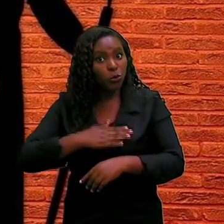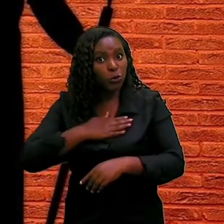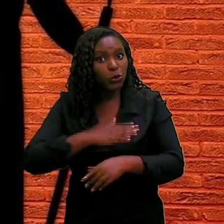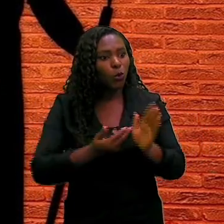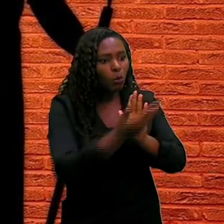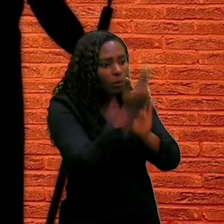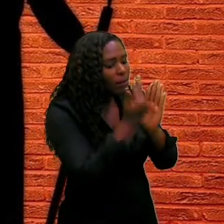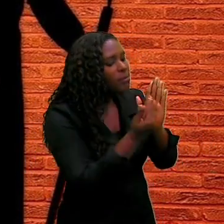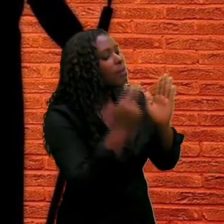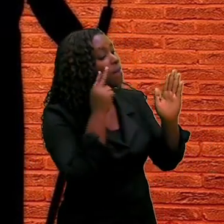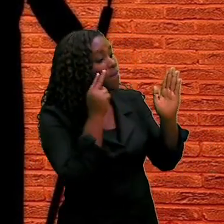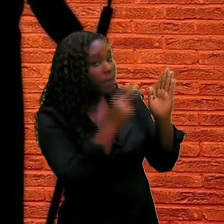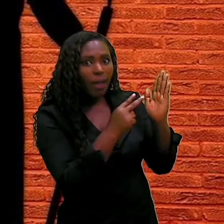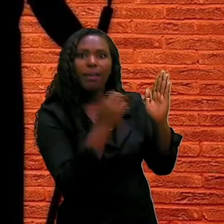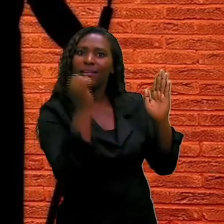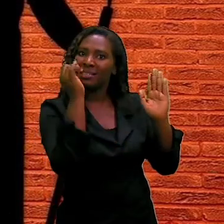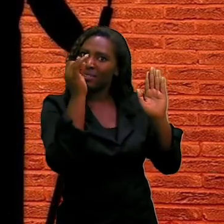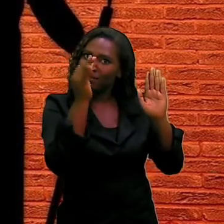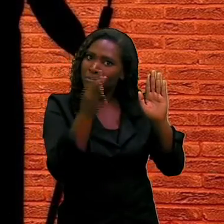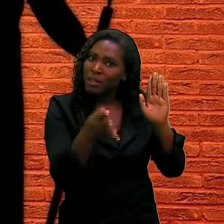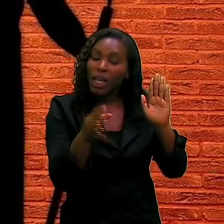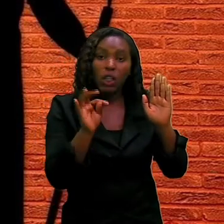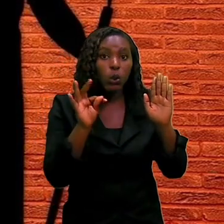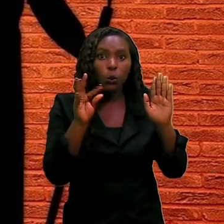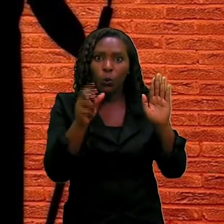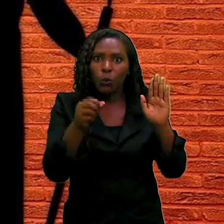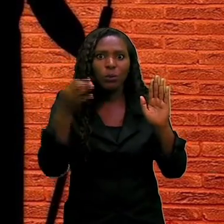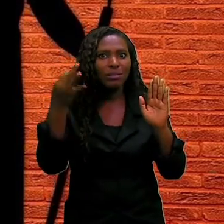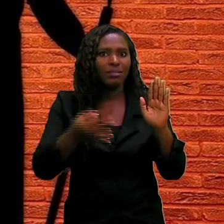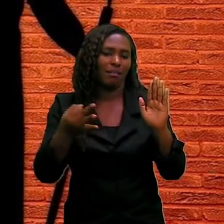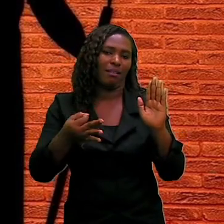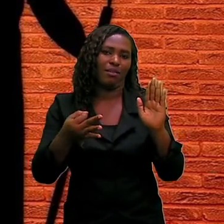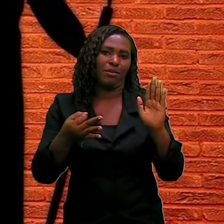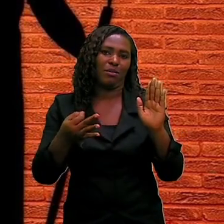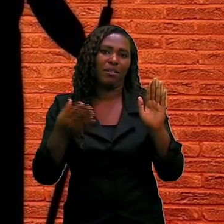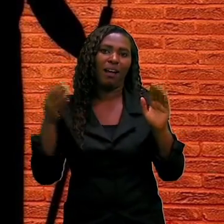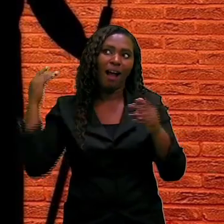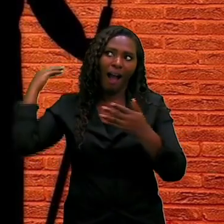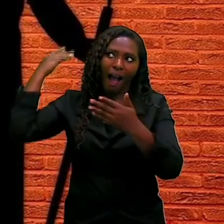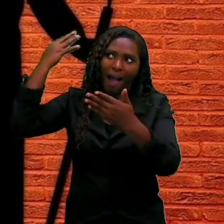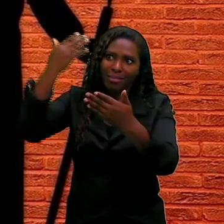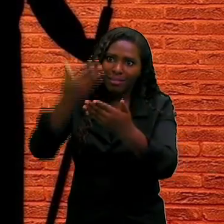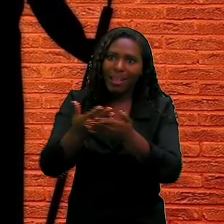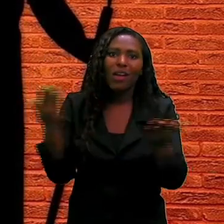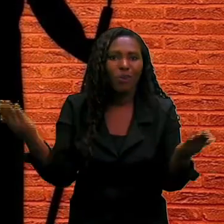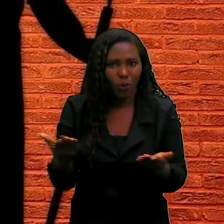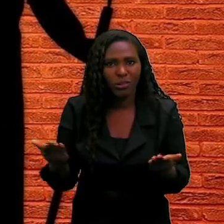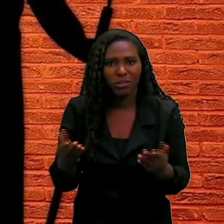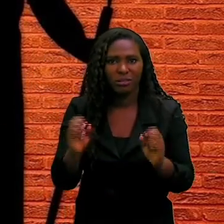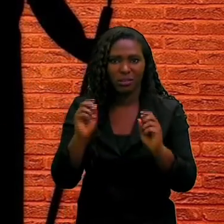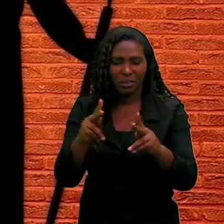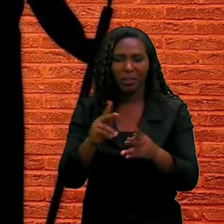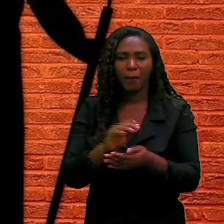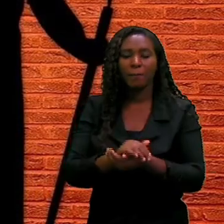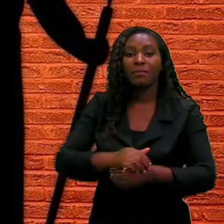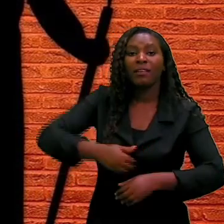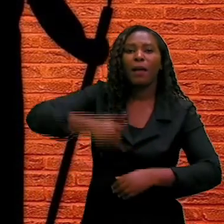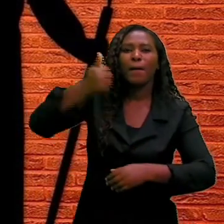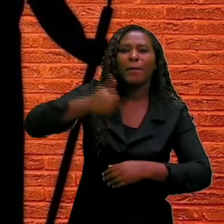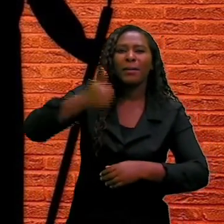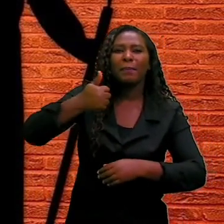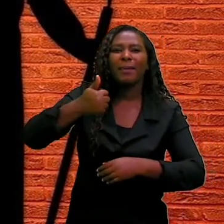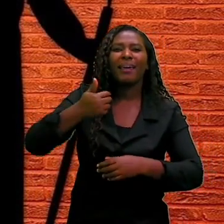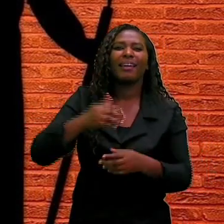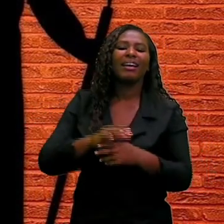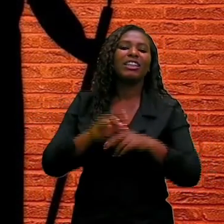de hoje. A primeira charge publicada no Brasil, ela tinha o título de A Campanha e o